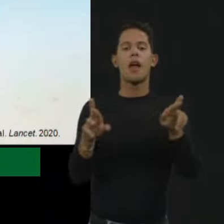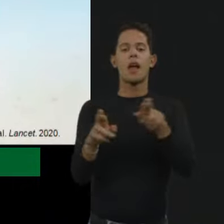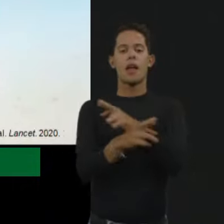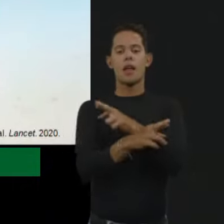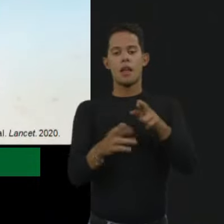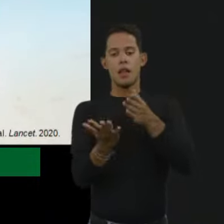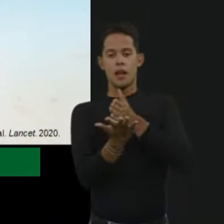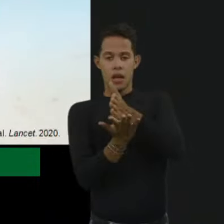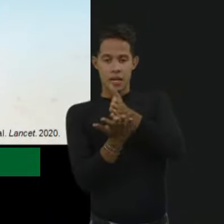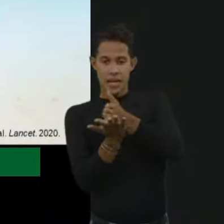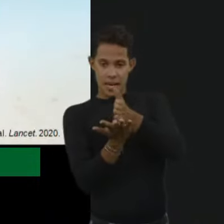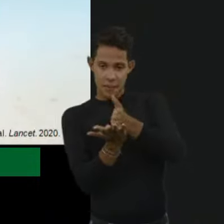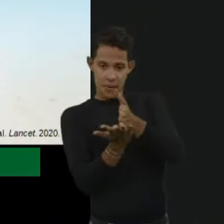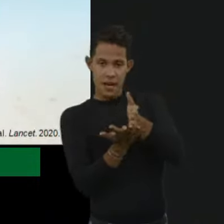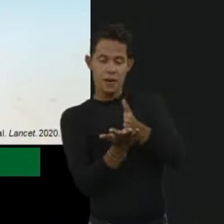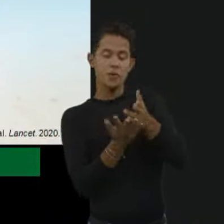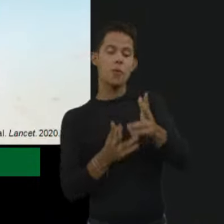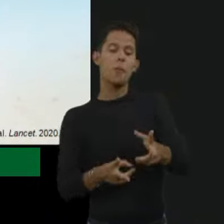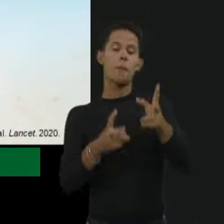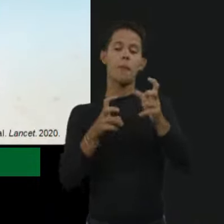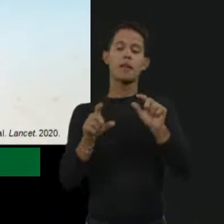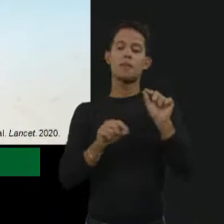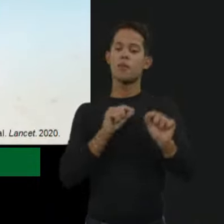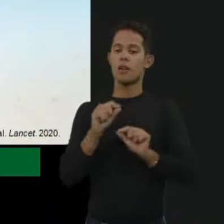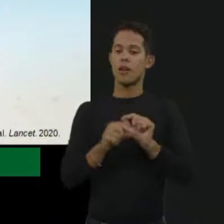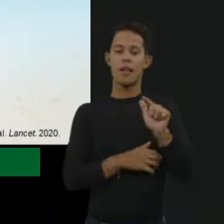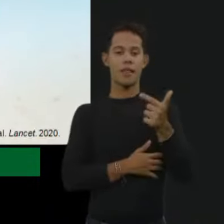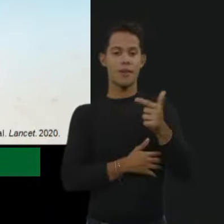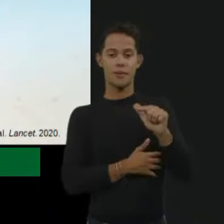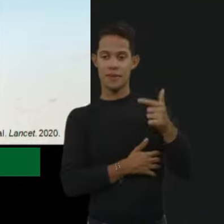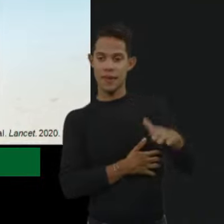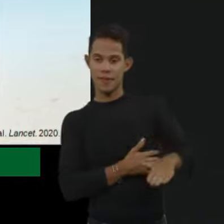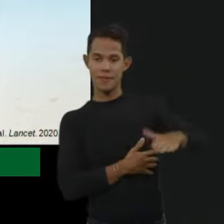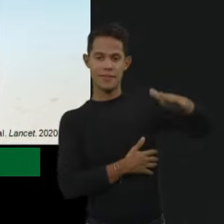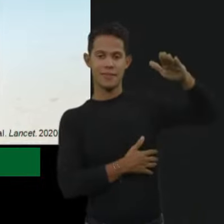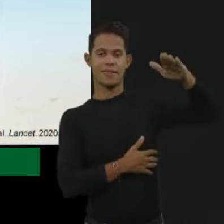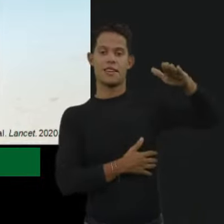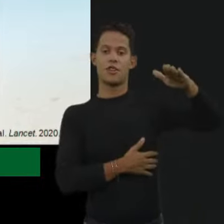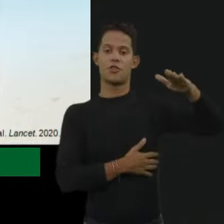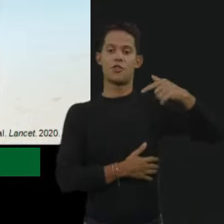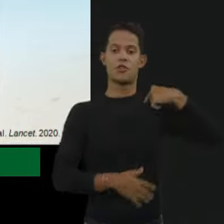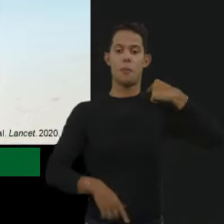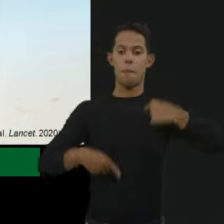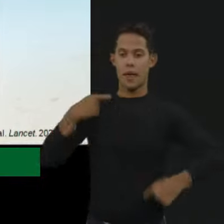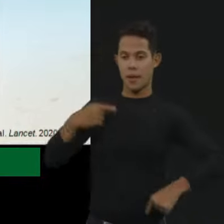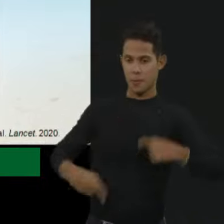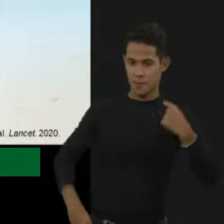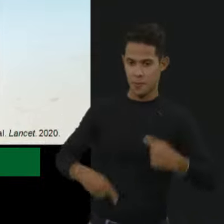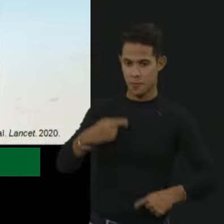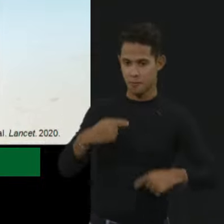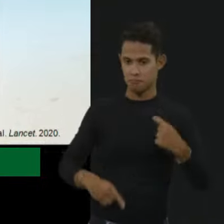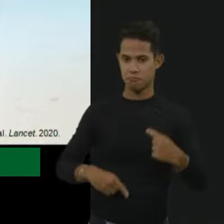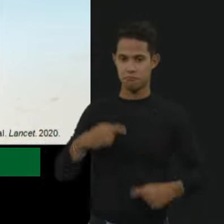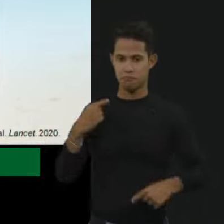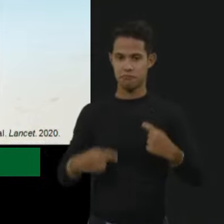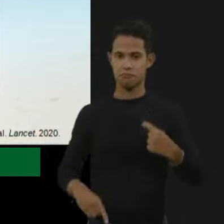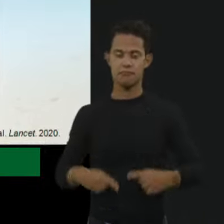que se observou é que não houve maior crescimento de membros inferiores do que superiores. O crescimento